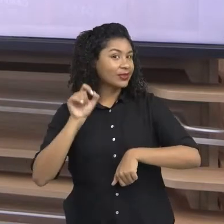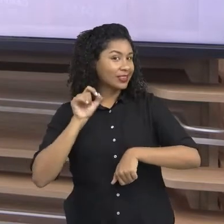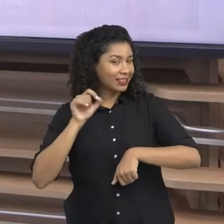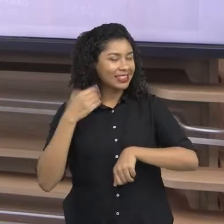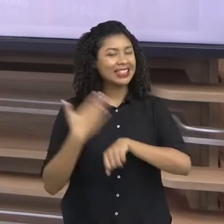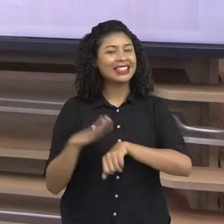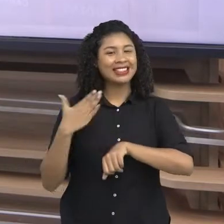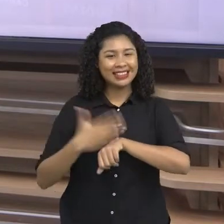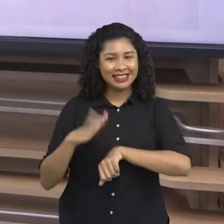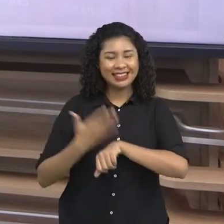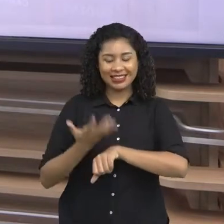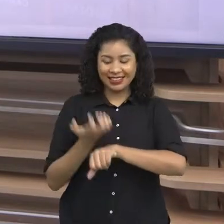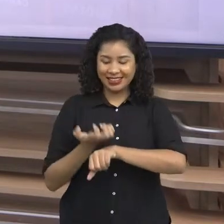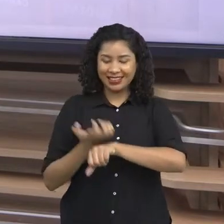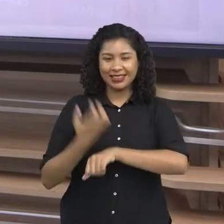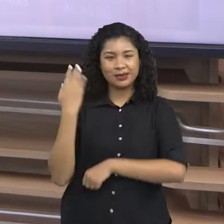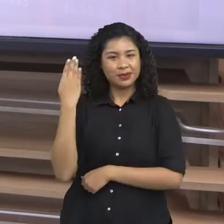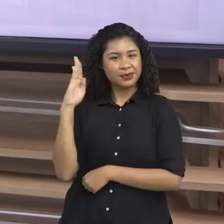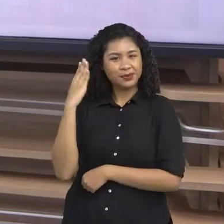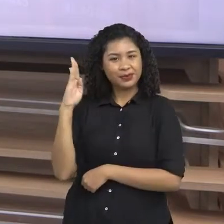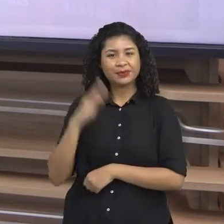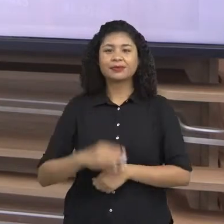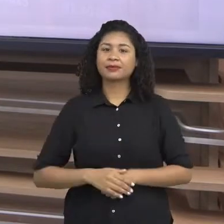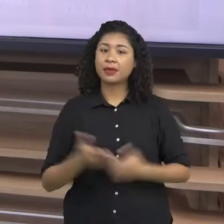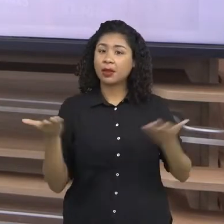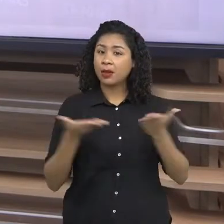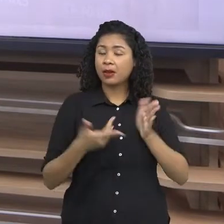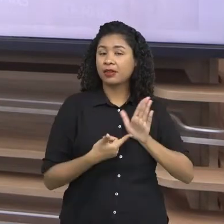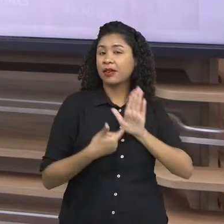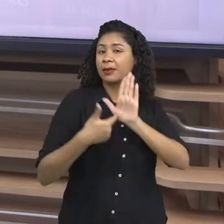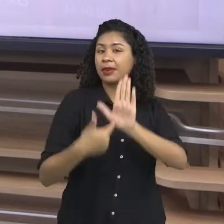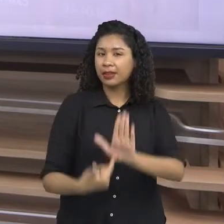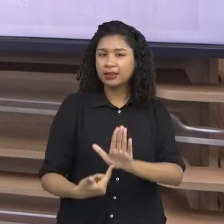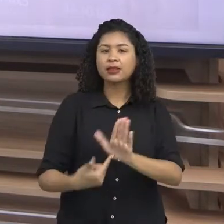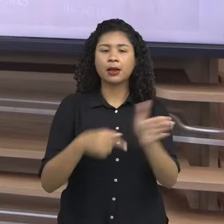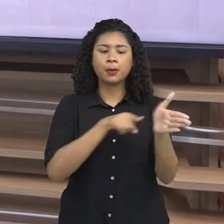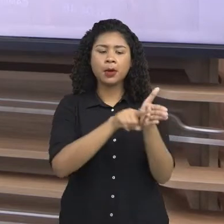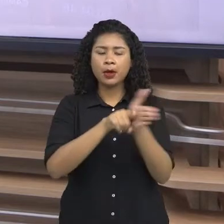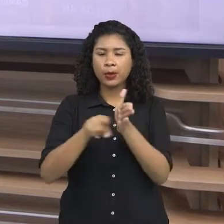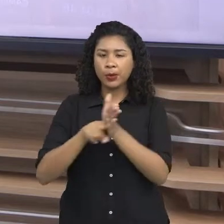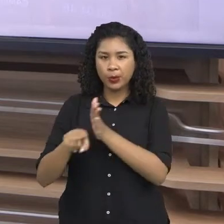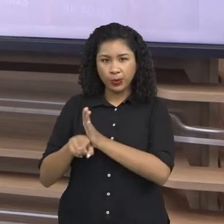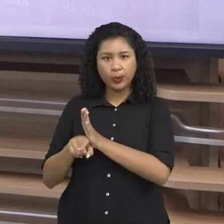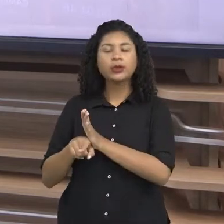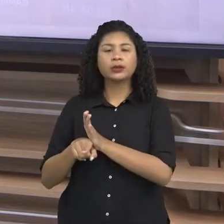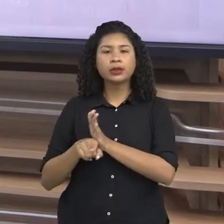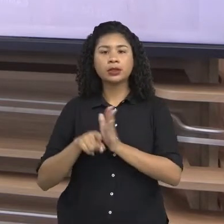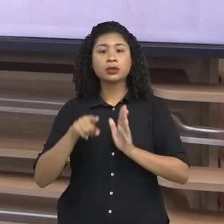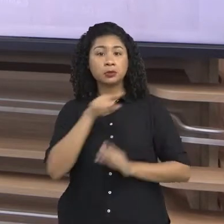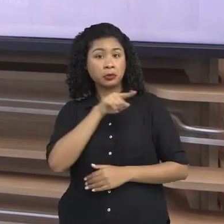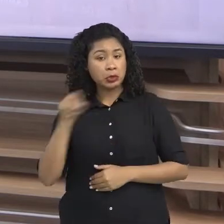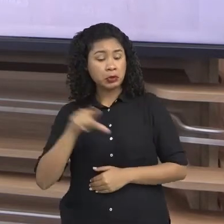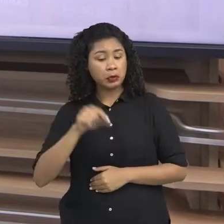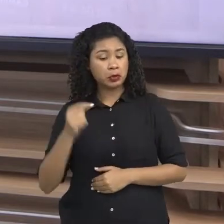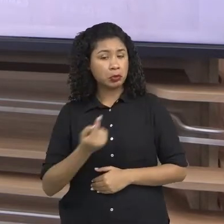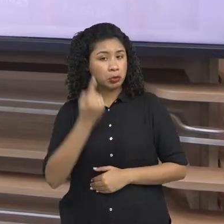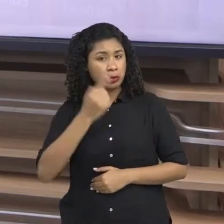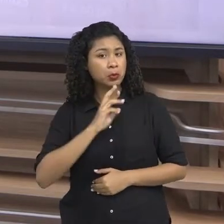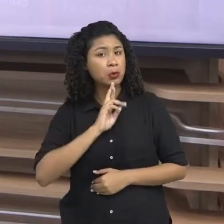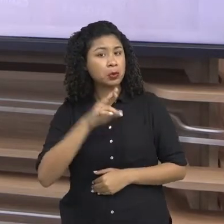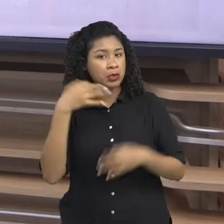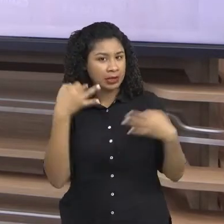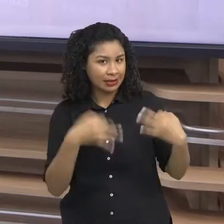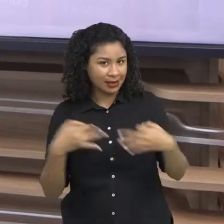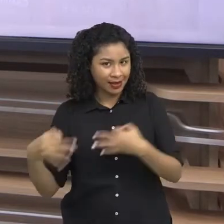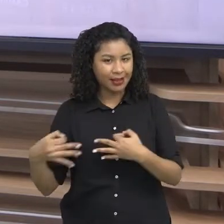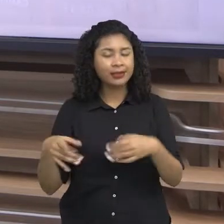biologia. Vamos aí apresentar para vocês algumas questões objetivas, com somente uma alternativa correta, e a gente conta